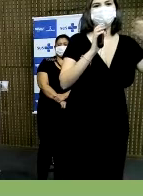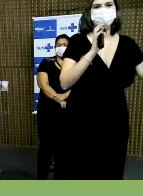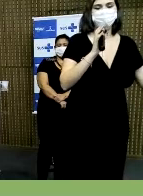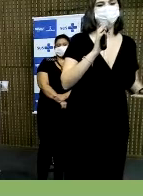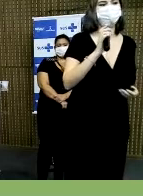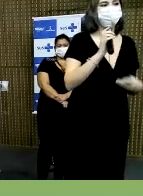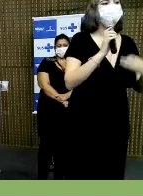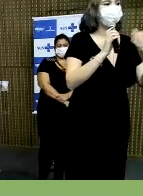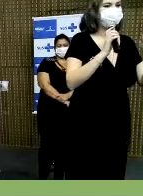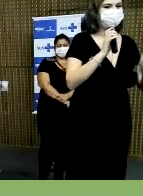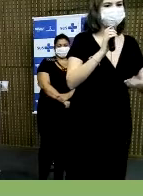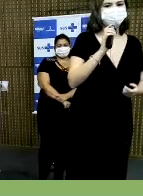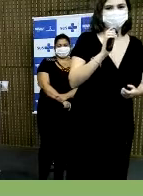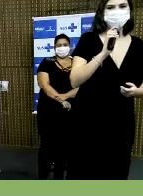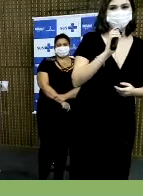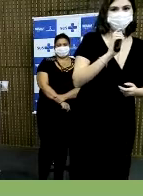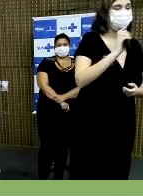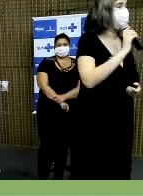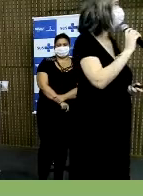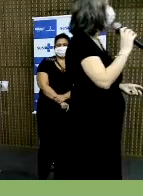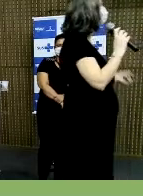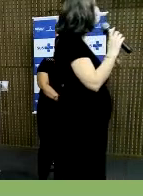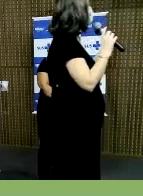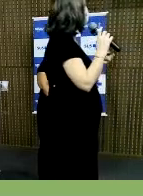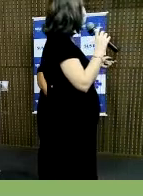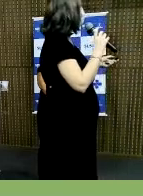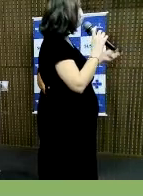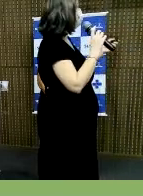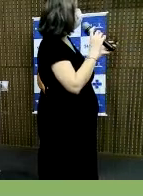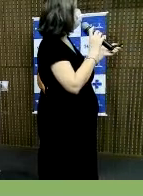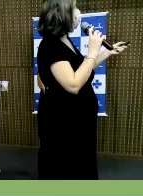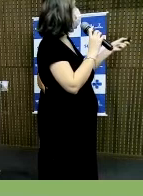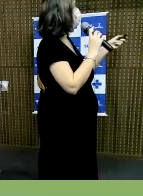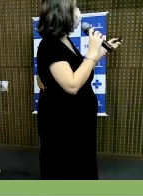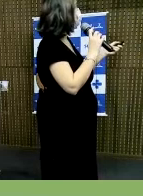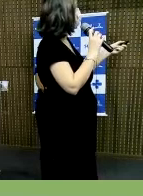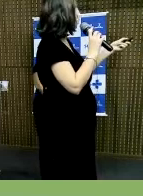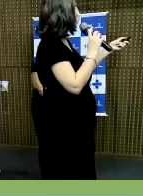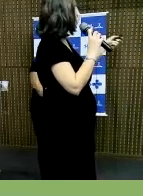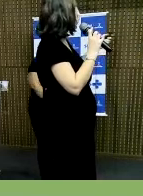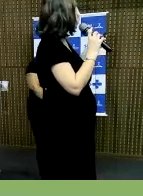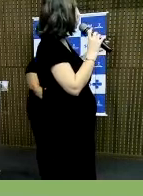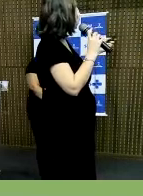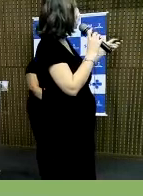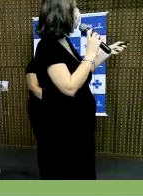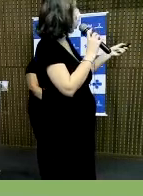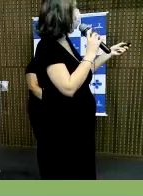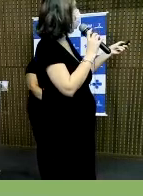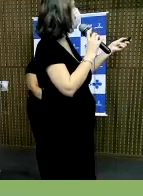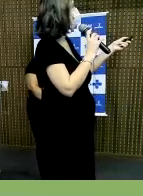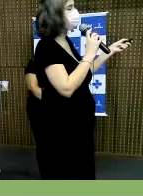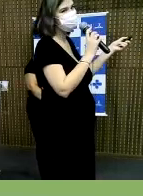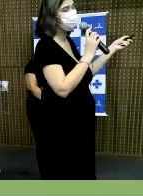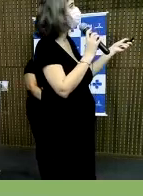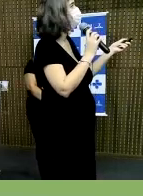influência, território novo, e a gente teve essa discreta dificuldade. Uma das coisas que percebemos também é em relação ao pé